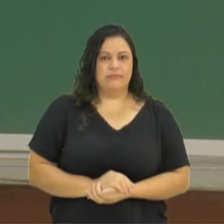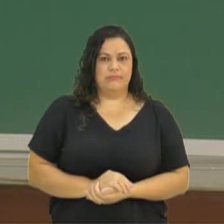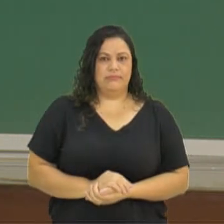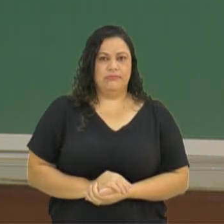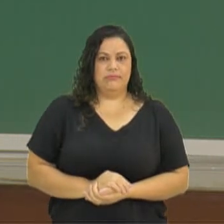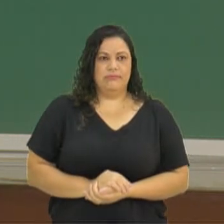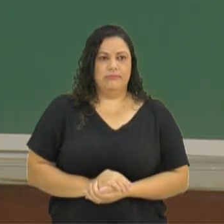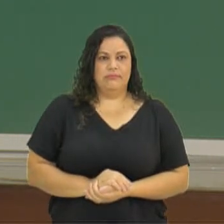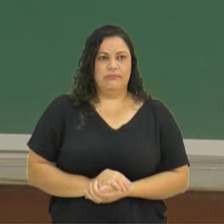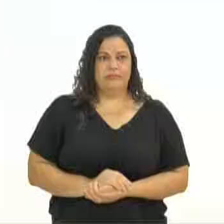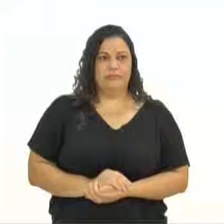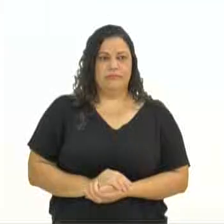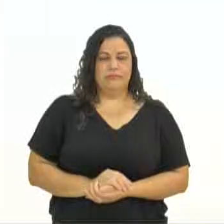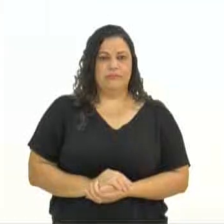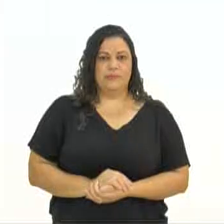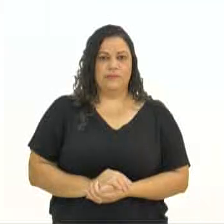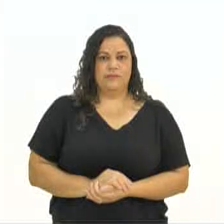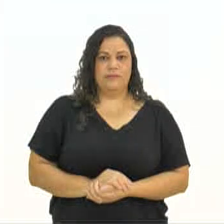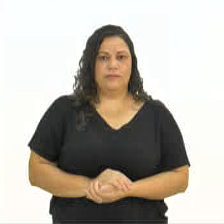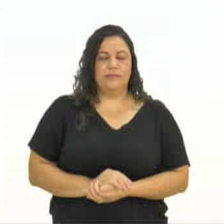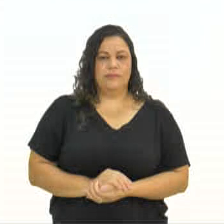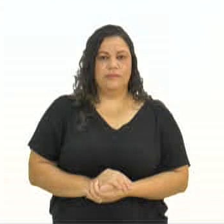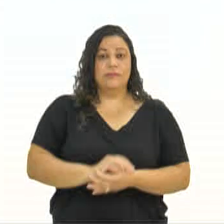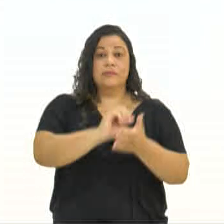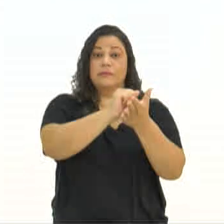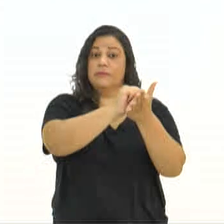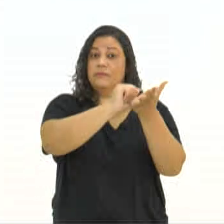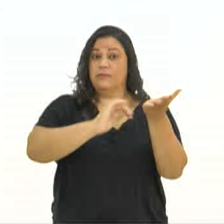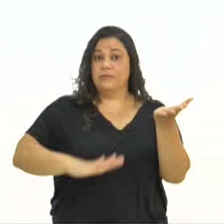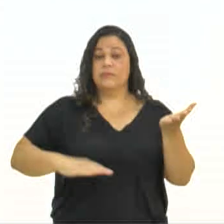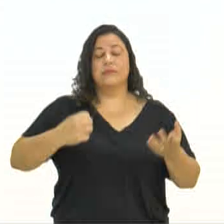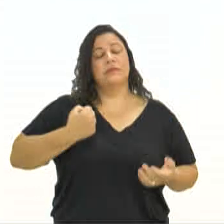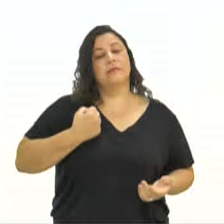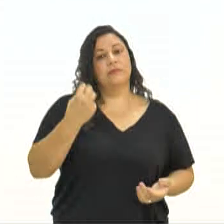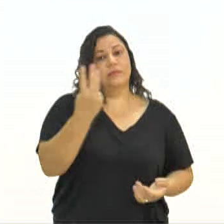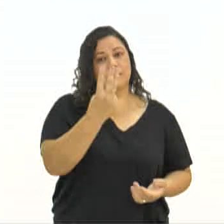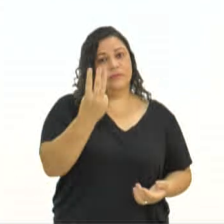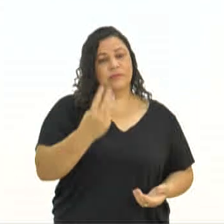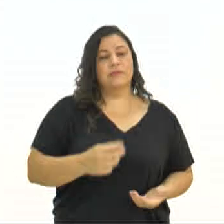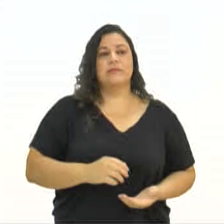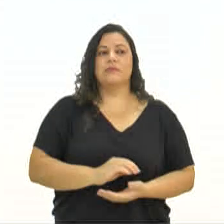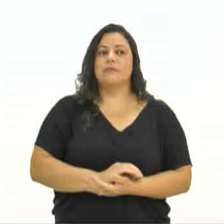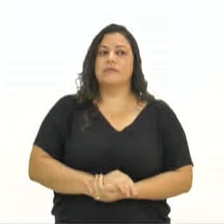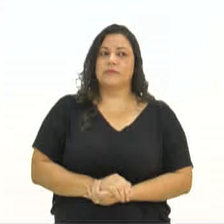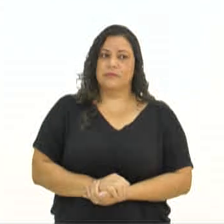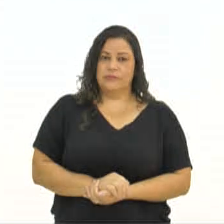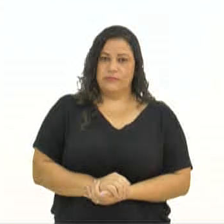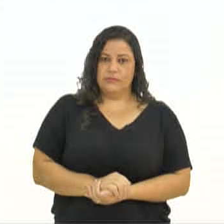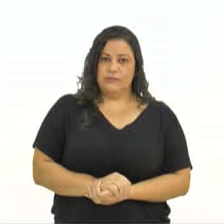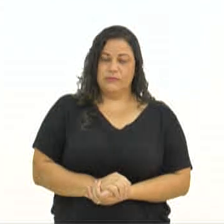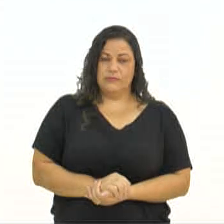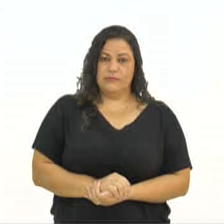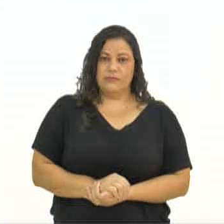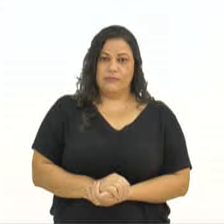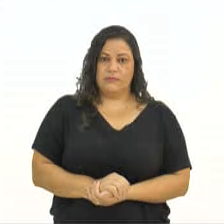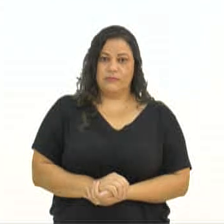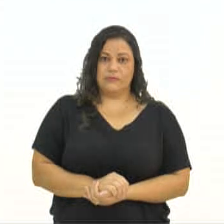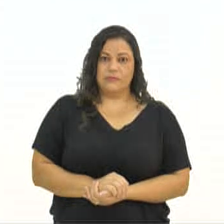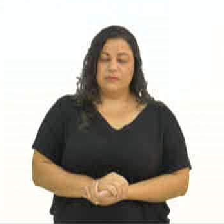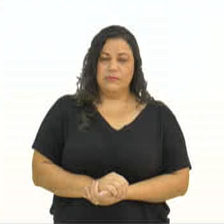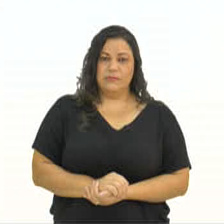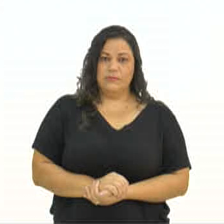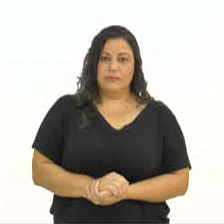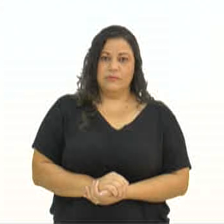essa atividade. Lee la descripción del personaje de Liesel e marca los adjetivos físicos e